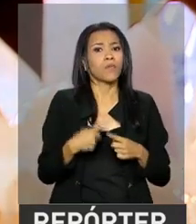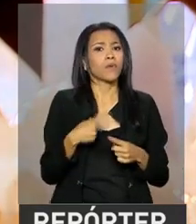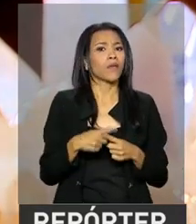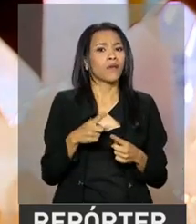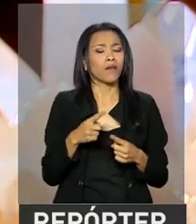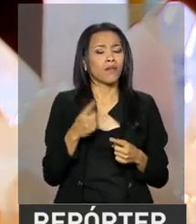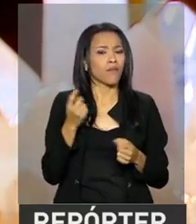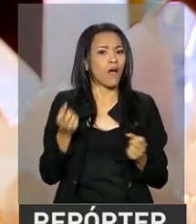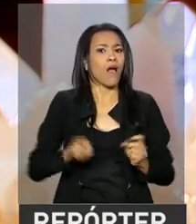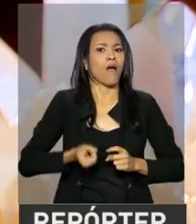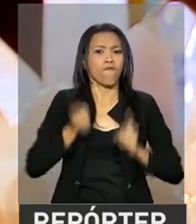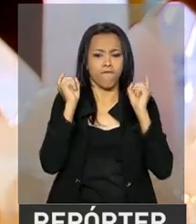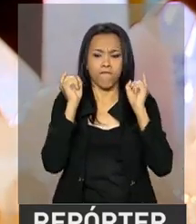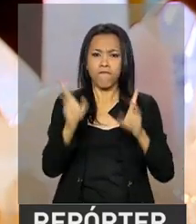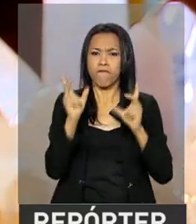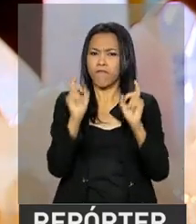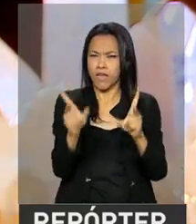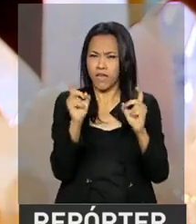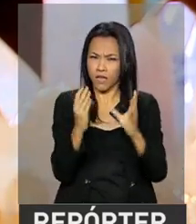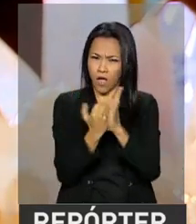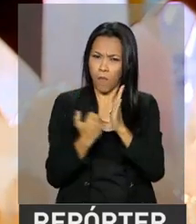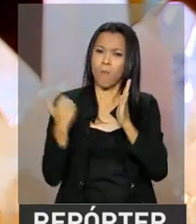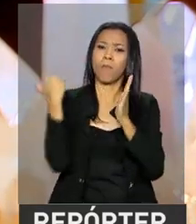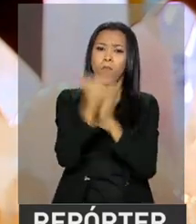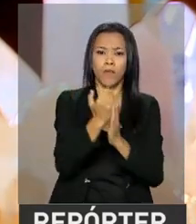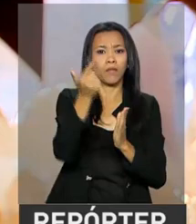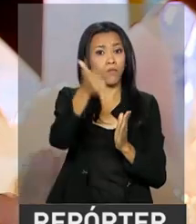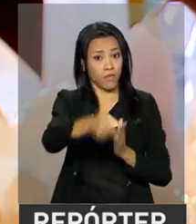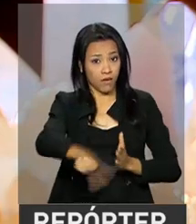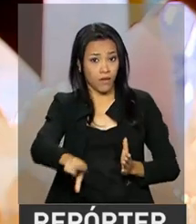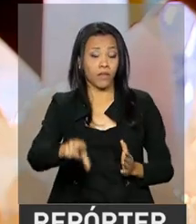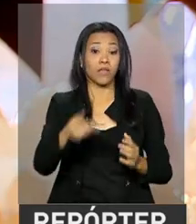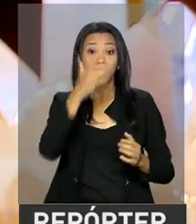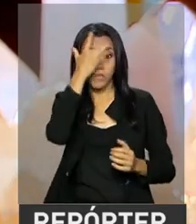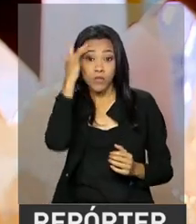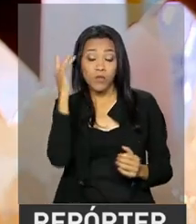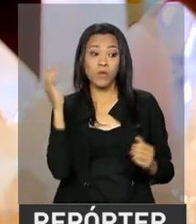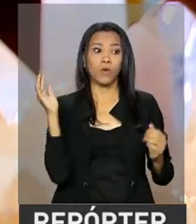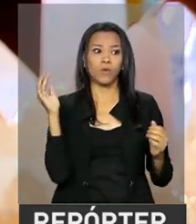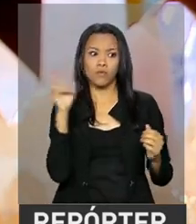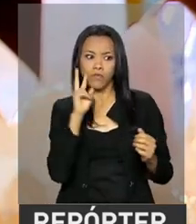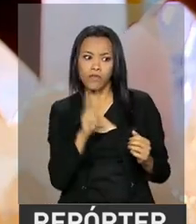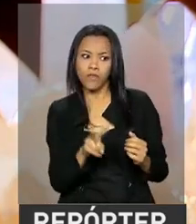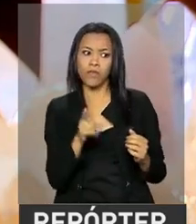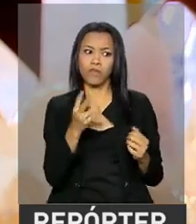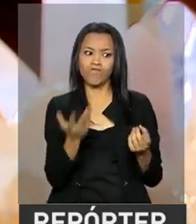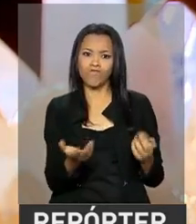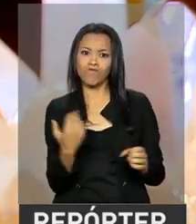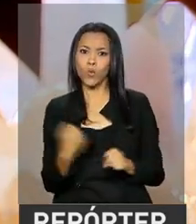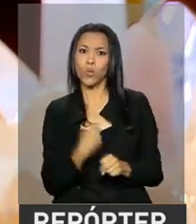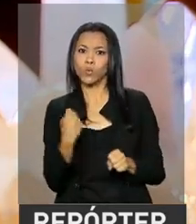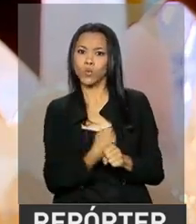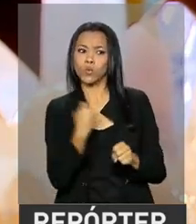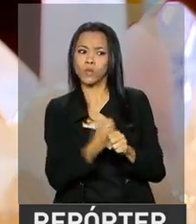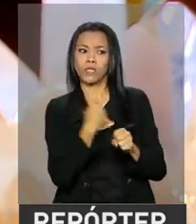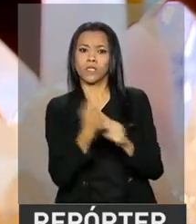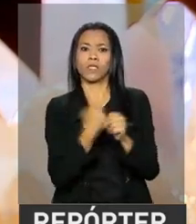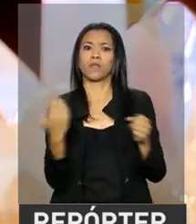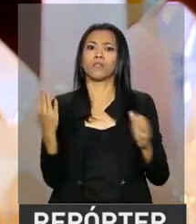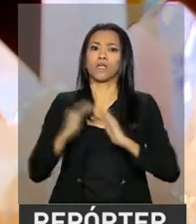aumenta as vendas, aumenta as pessoas também investem mais em construção, em